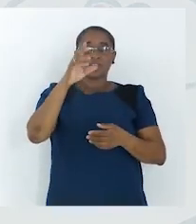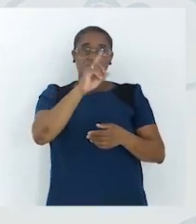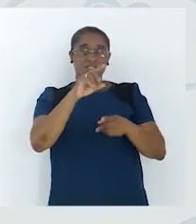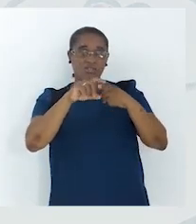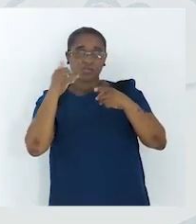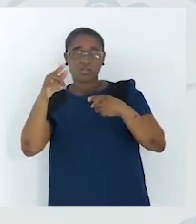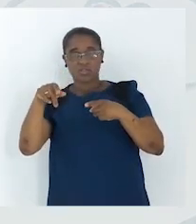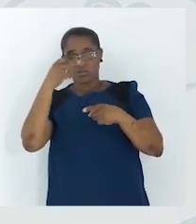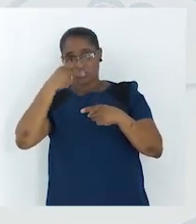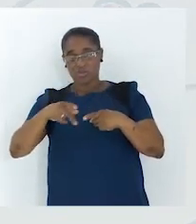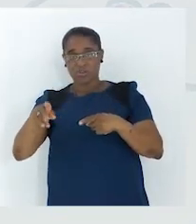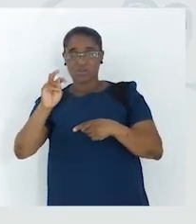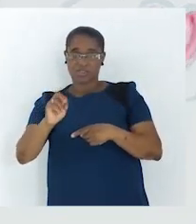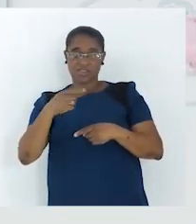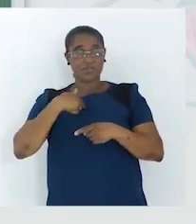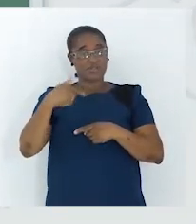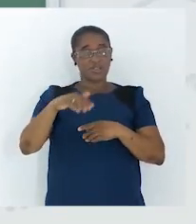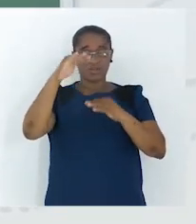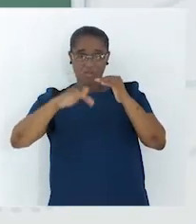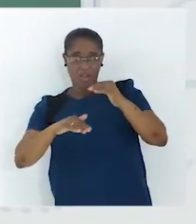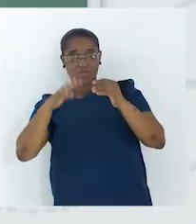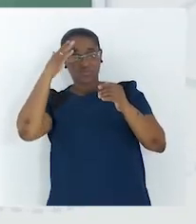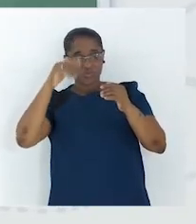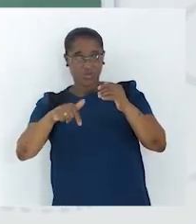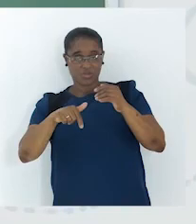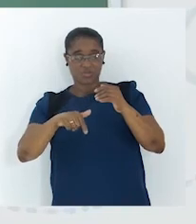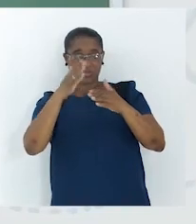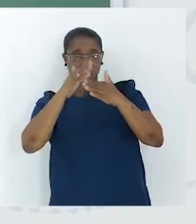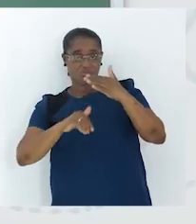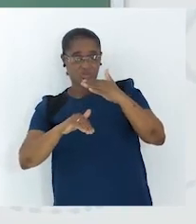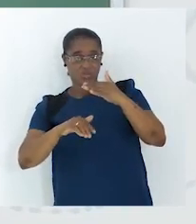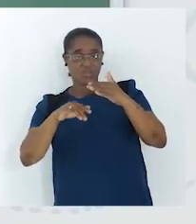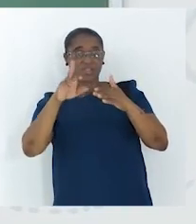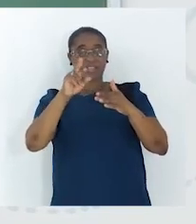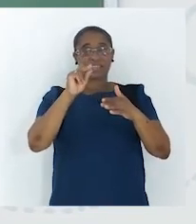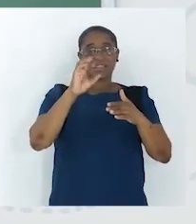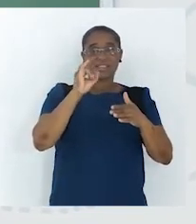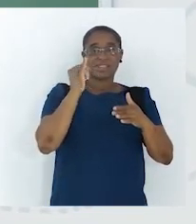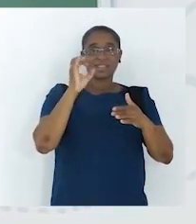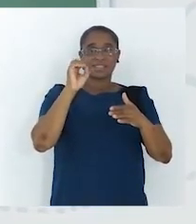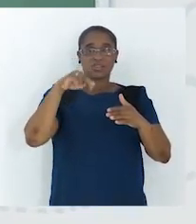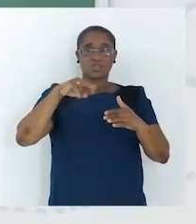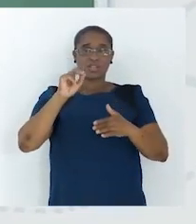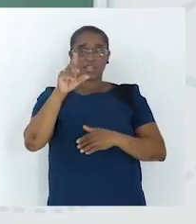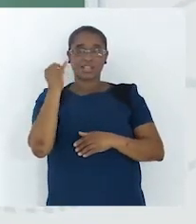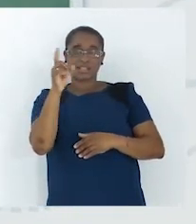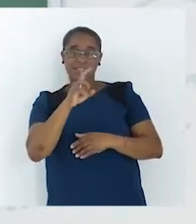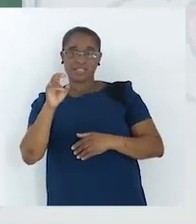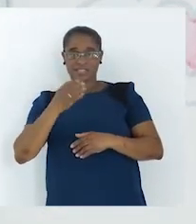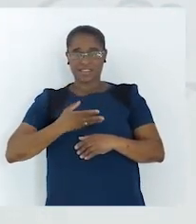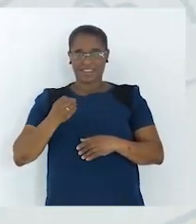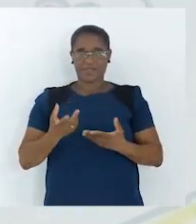eu tenho o meu denominador adiciona amizade muito bem